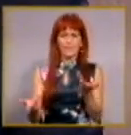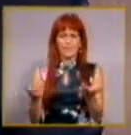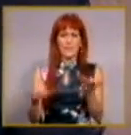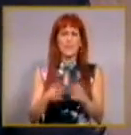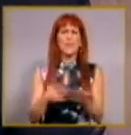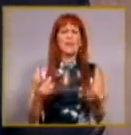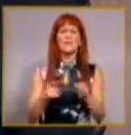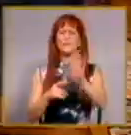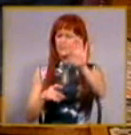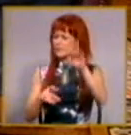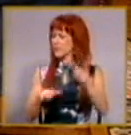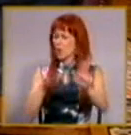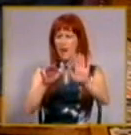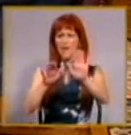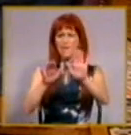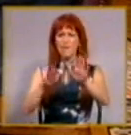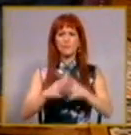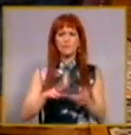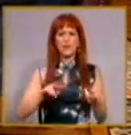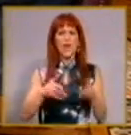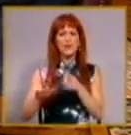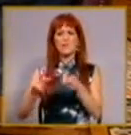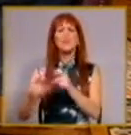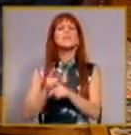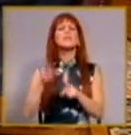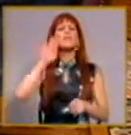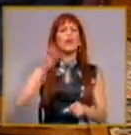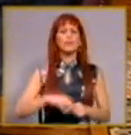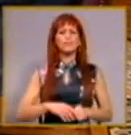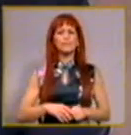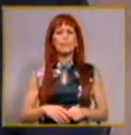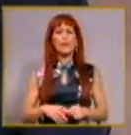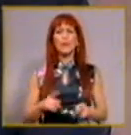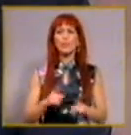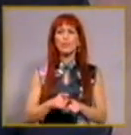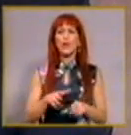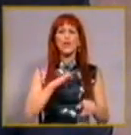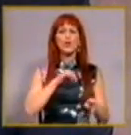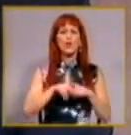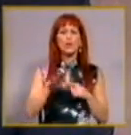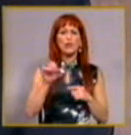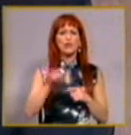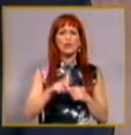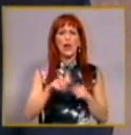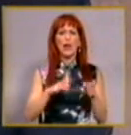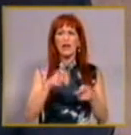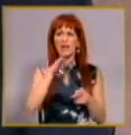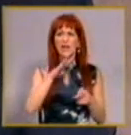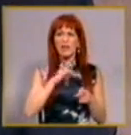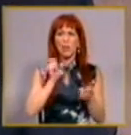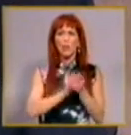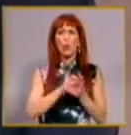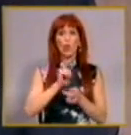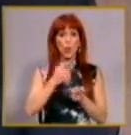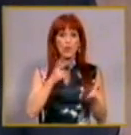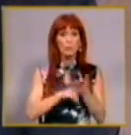Mas porquê que as propostas do PS não são uma estratégia alternativa? Sabe porquê? Porque não o deputado José Junqueiro pôs para mim o ponto naquilo